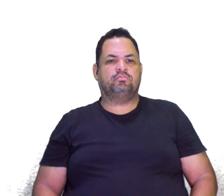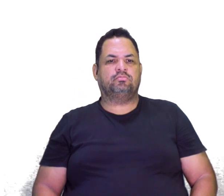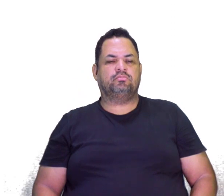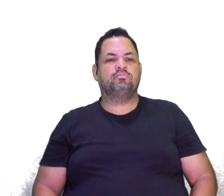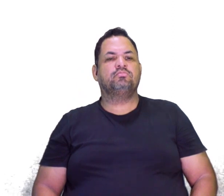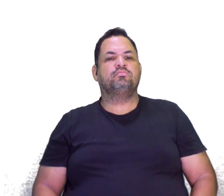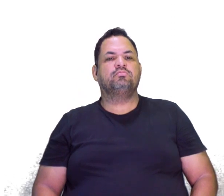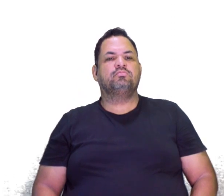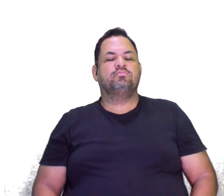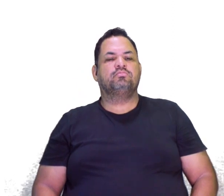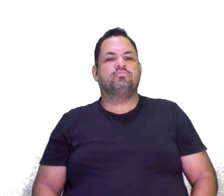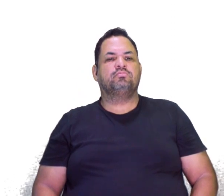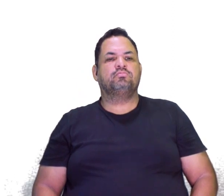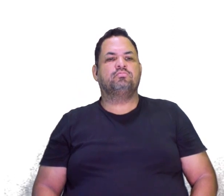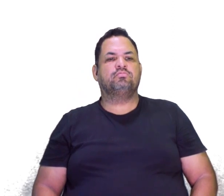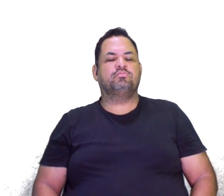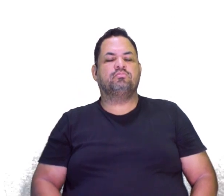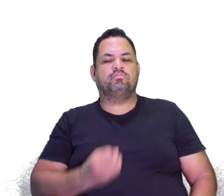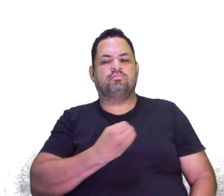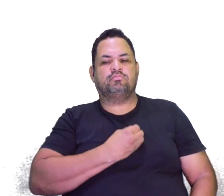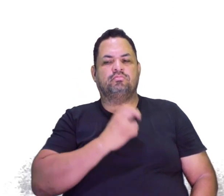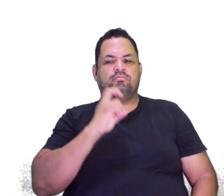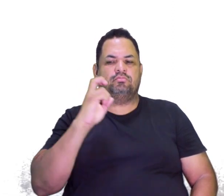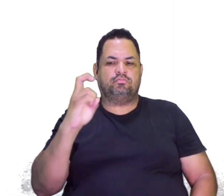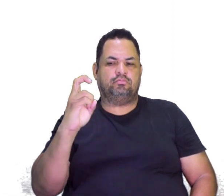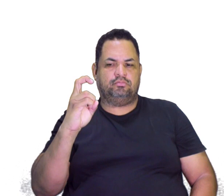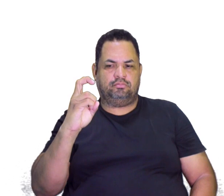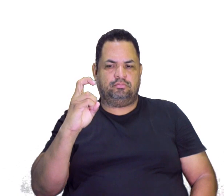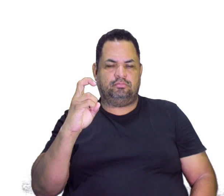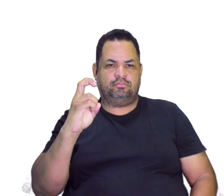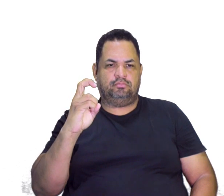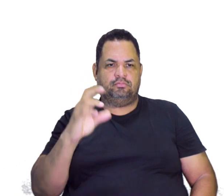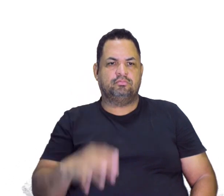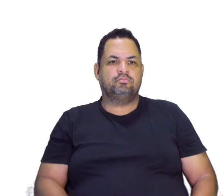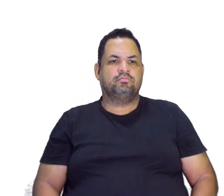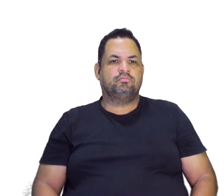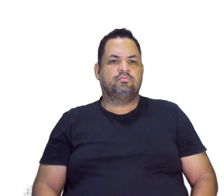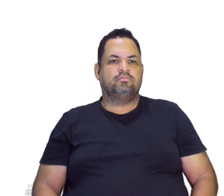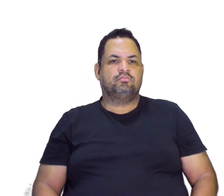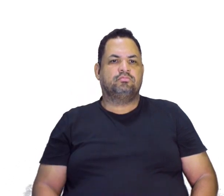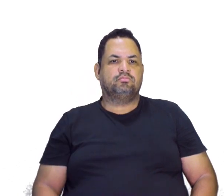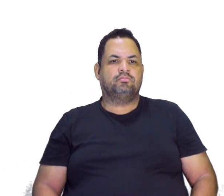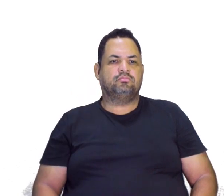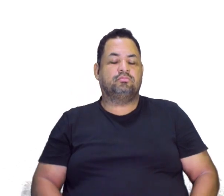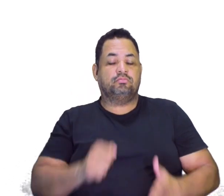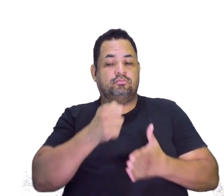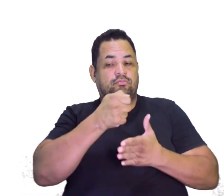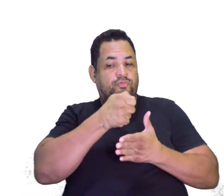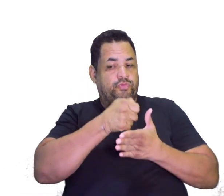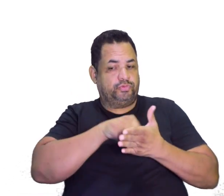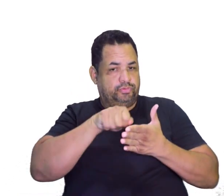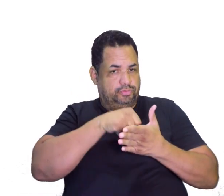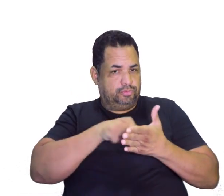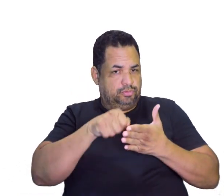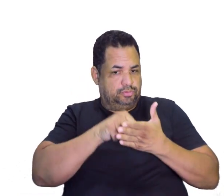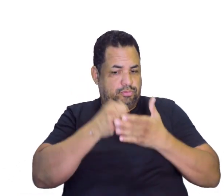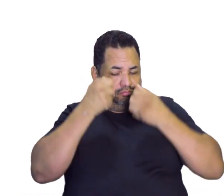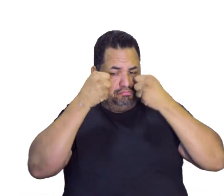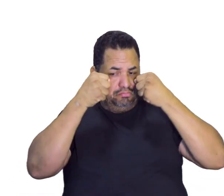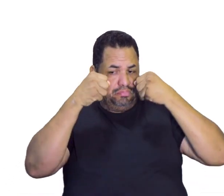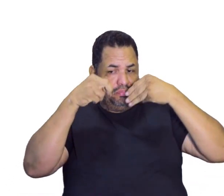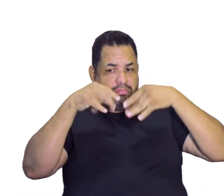Tá. Na questão de número 5, fala o seguinte: foi um escritor